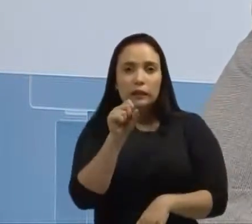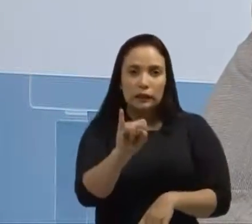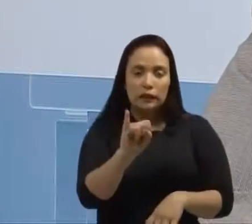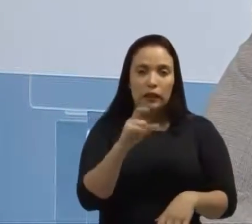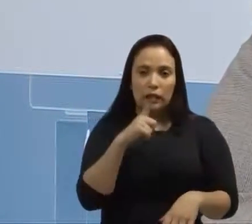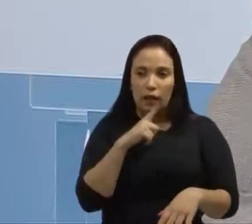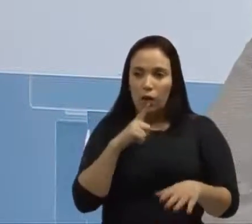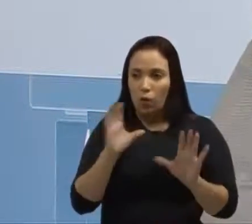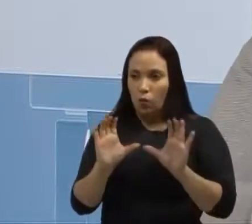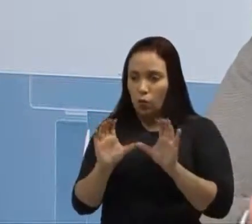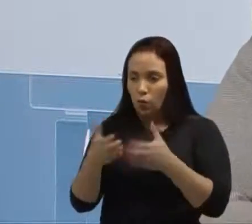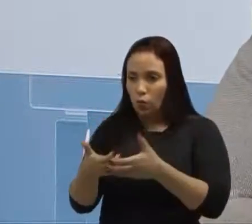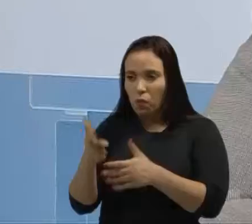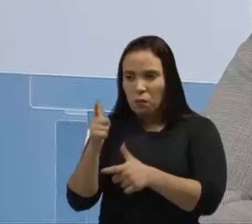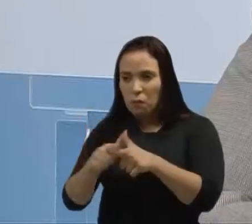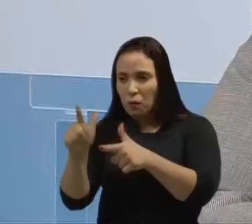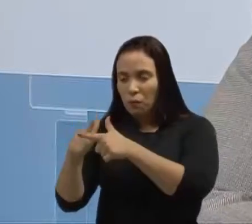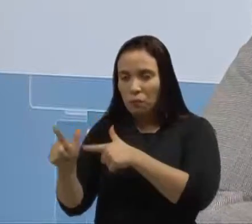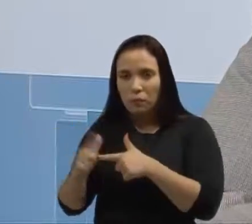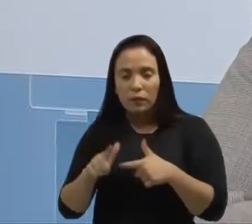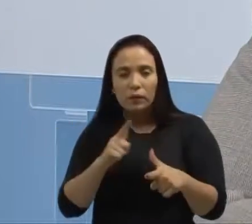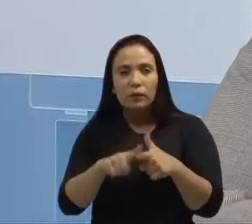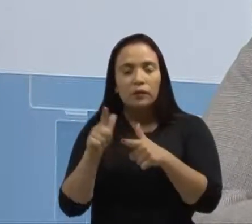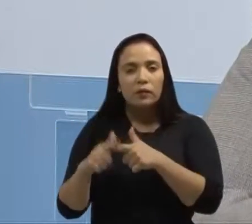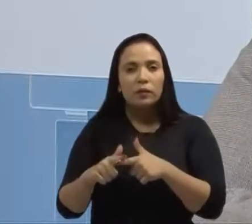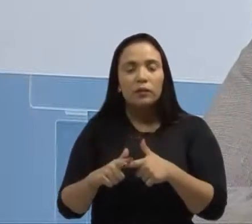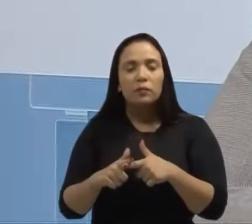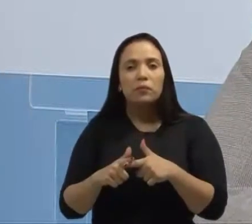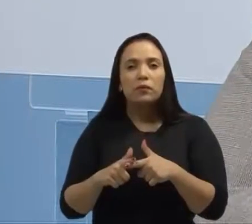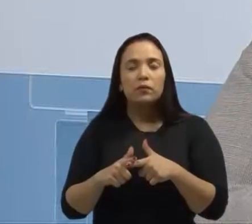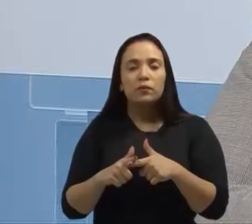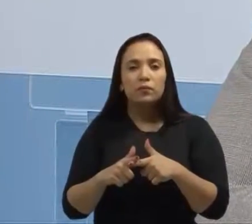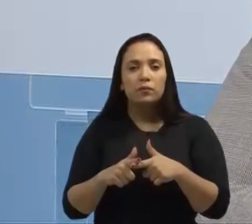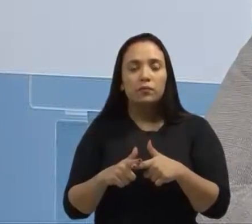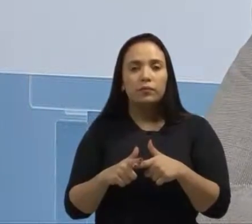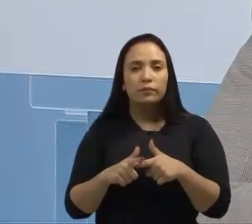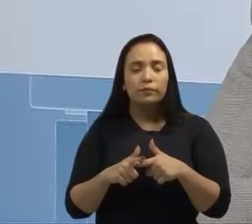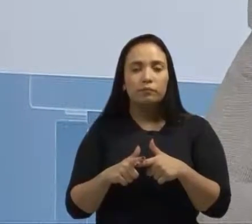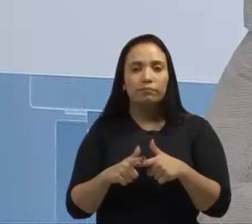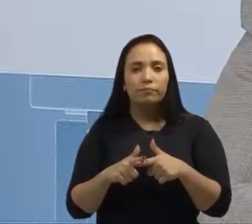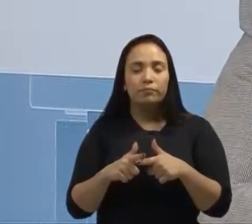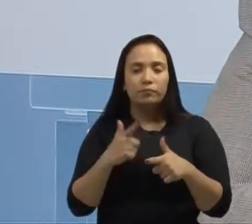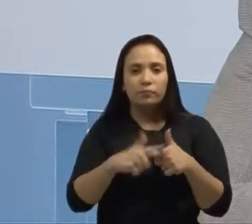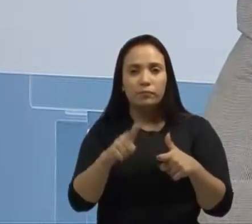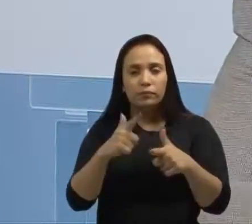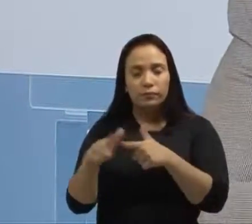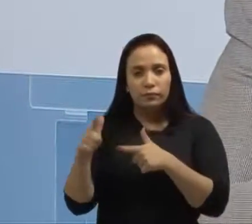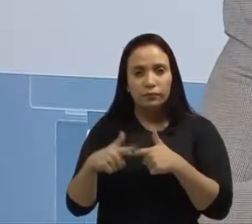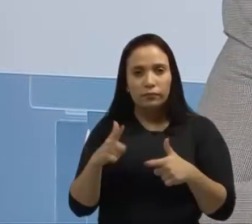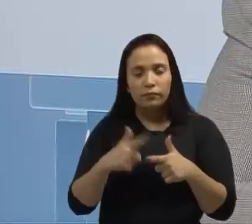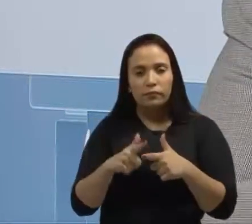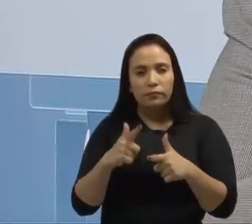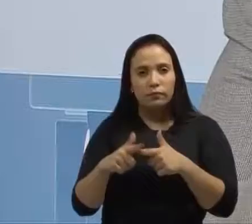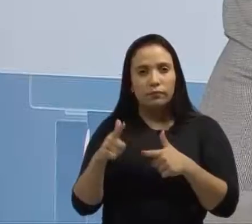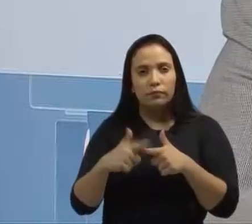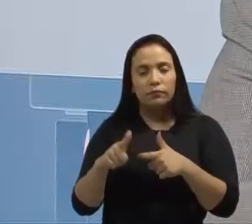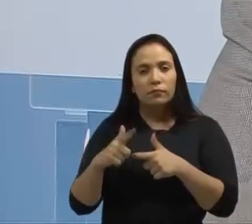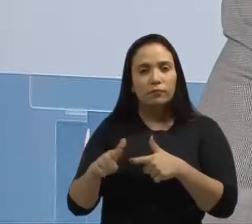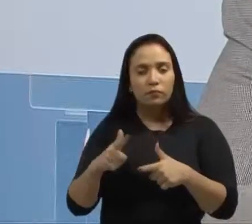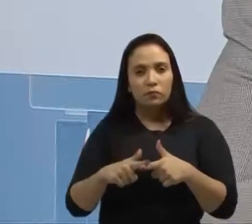metido em confusão e continuar essa coisa triste, que é a